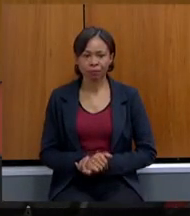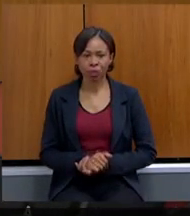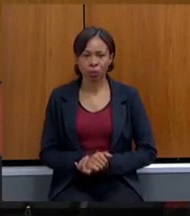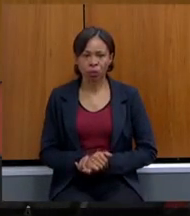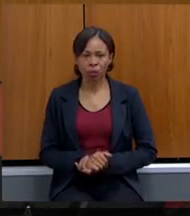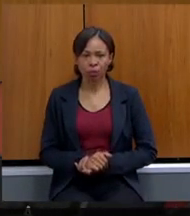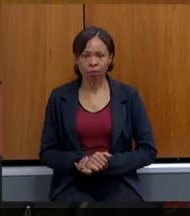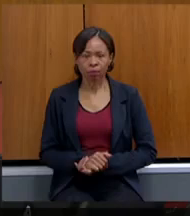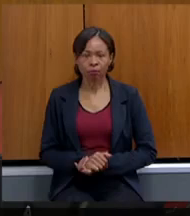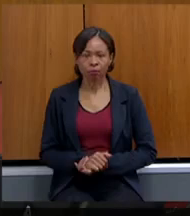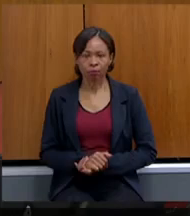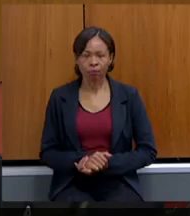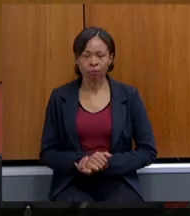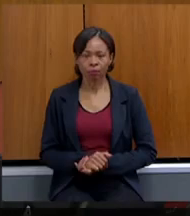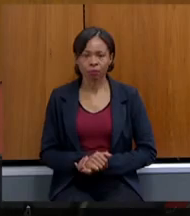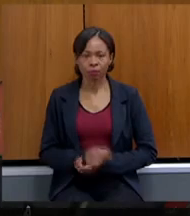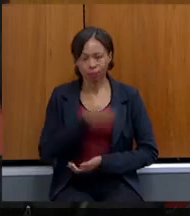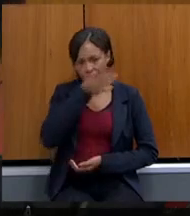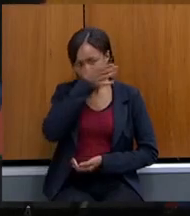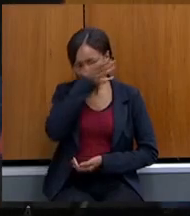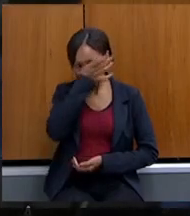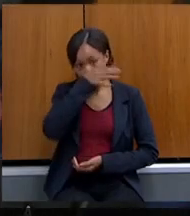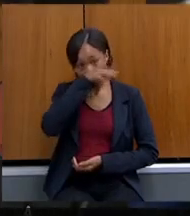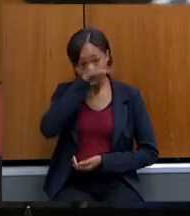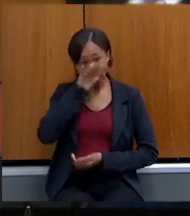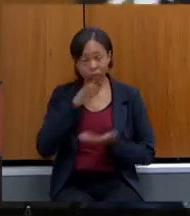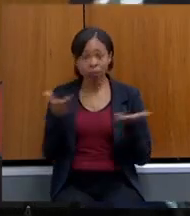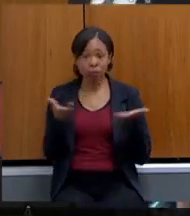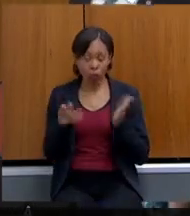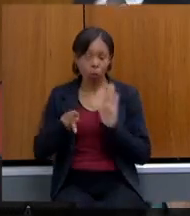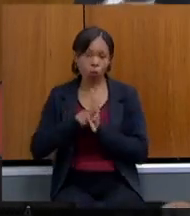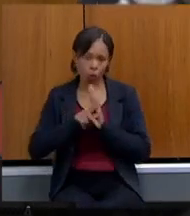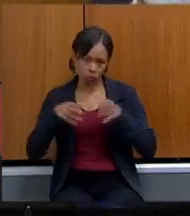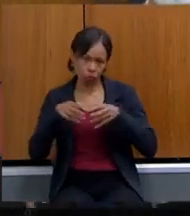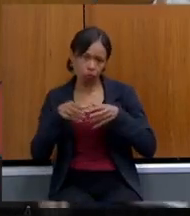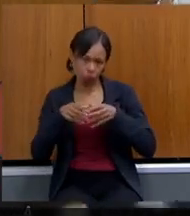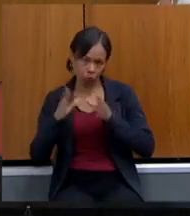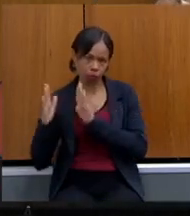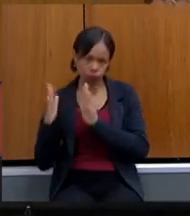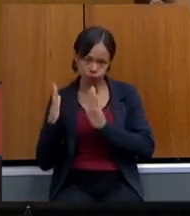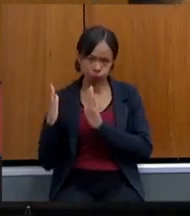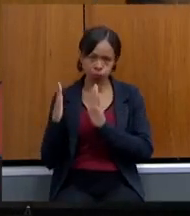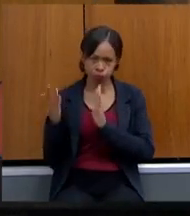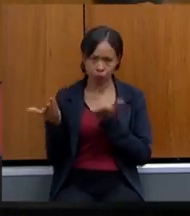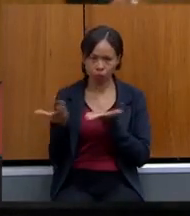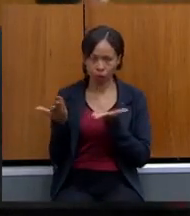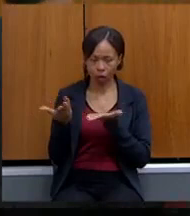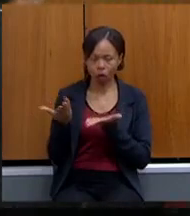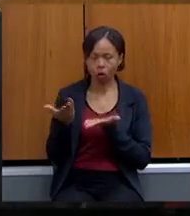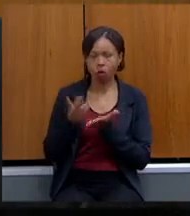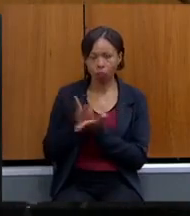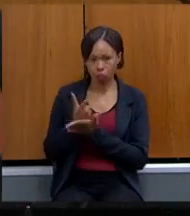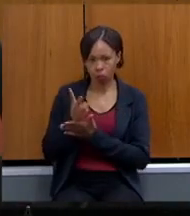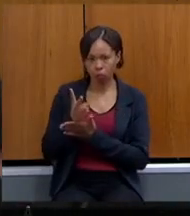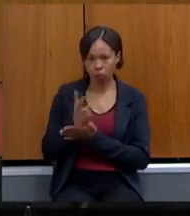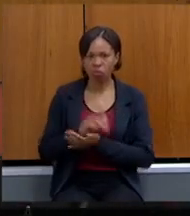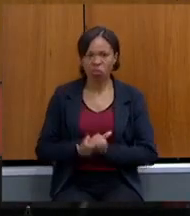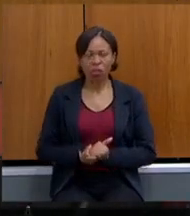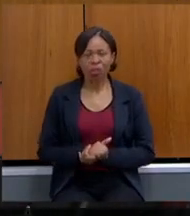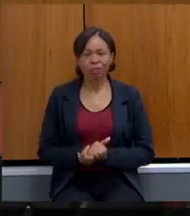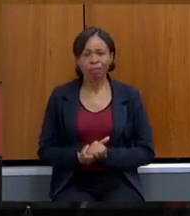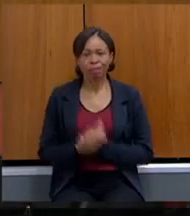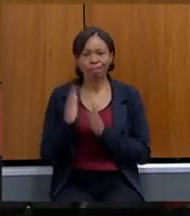e dizendo a secretária né que assim é uma parte interna agora da condição para que nós possamos dar continuidade